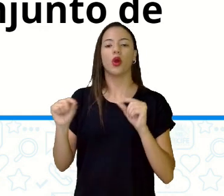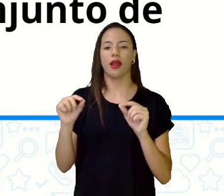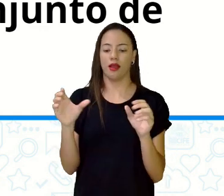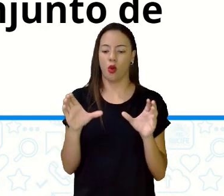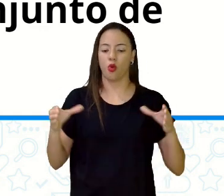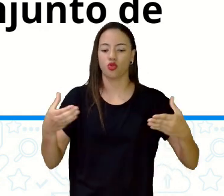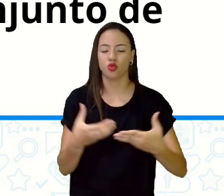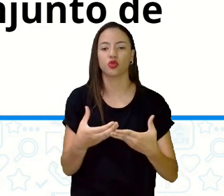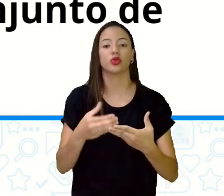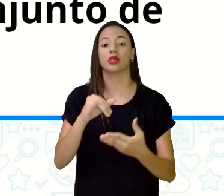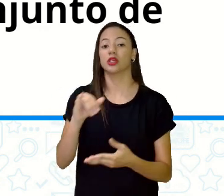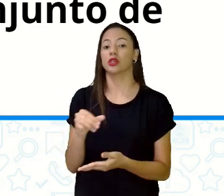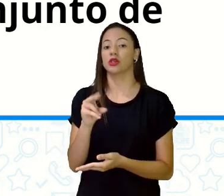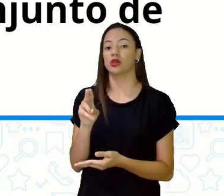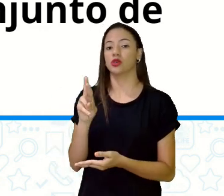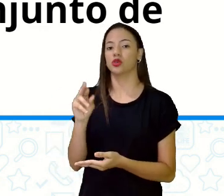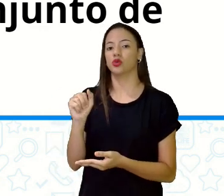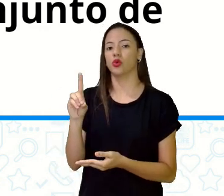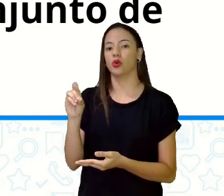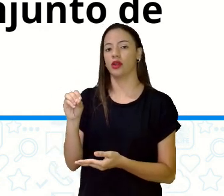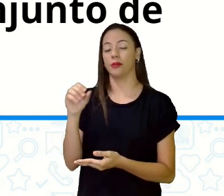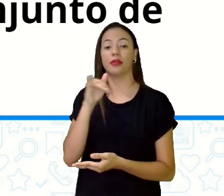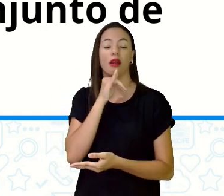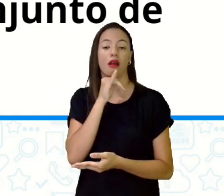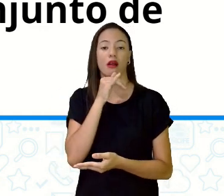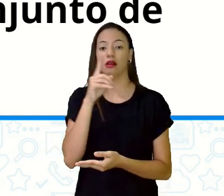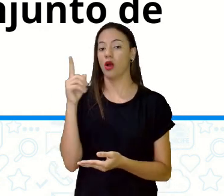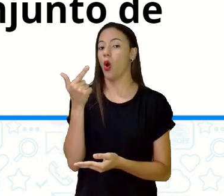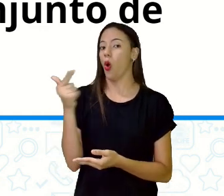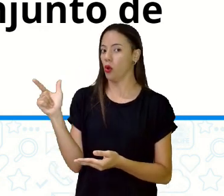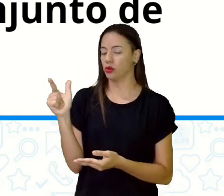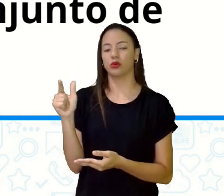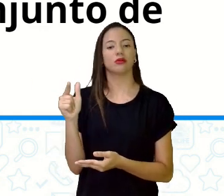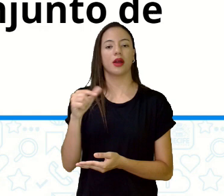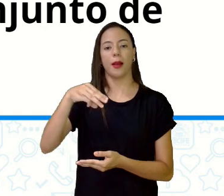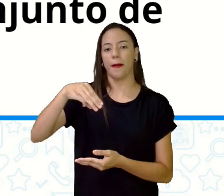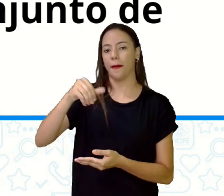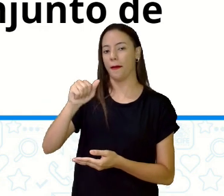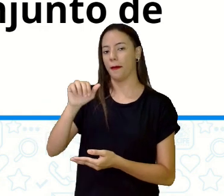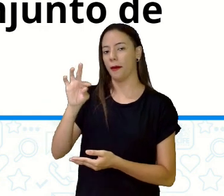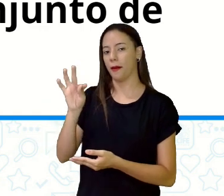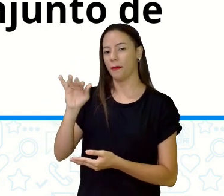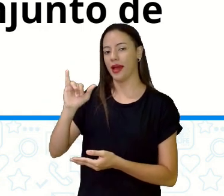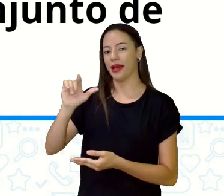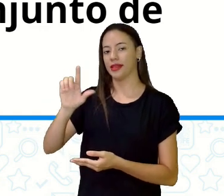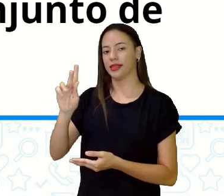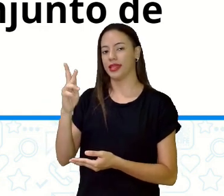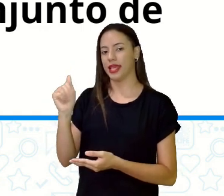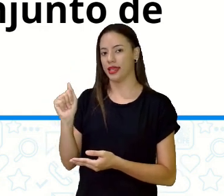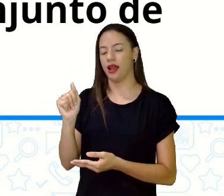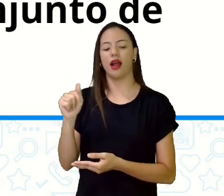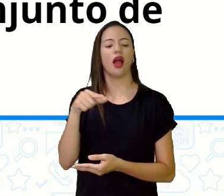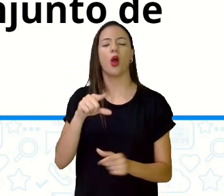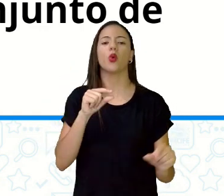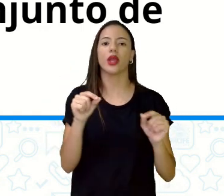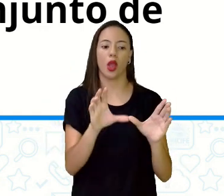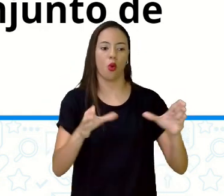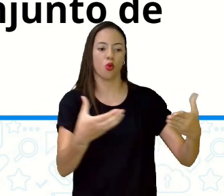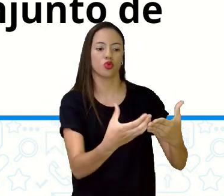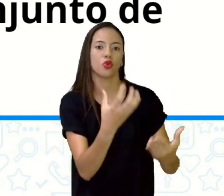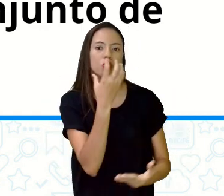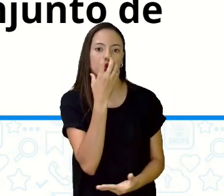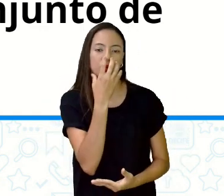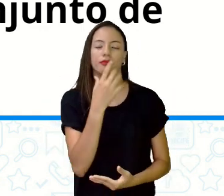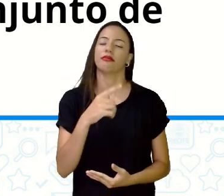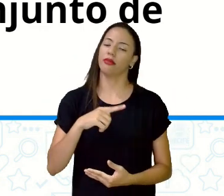E matilha? Matilha é um conjunto de muitos cachorros. Uma pessoa que cria muitos cachorros. Eu tenho um